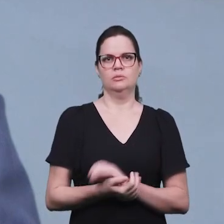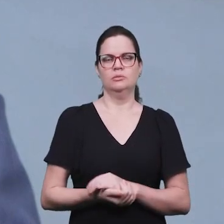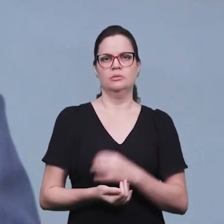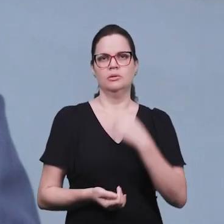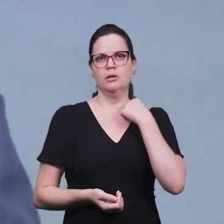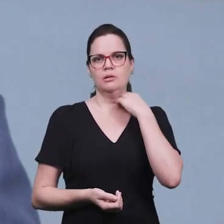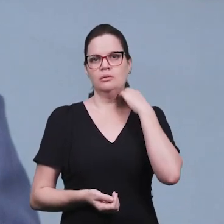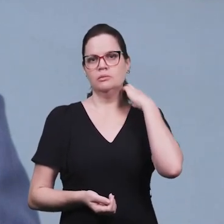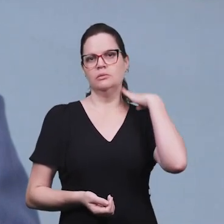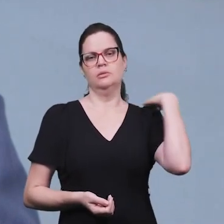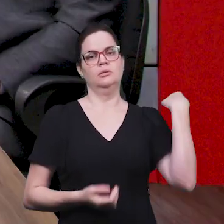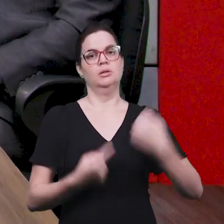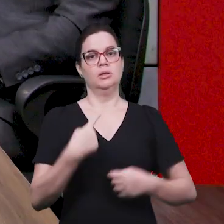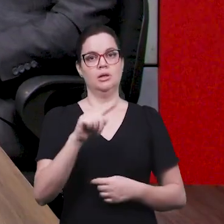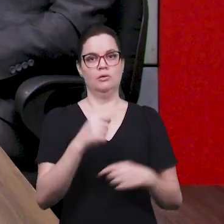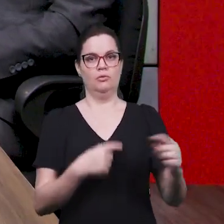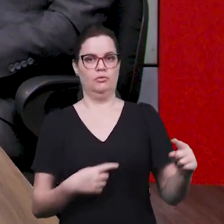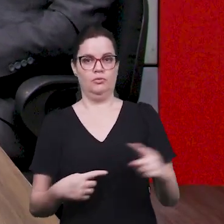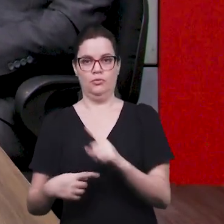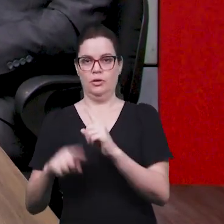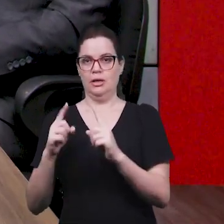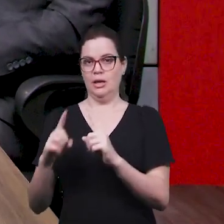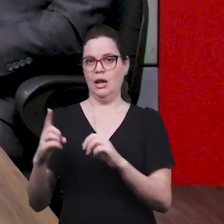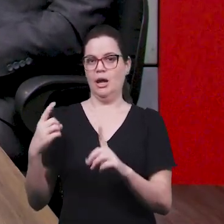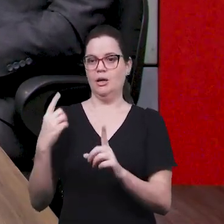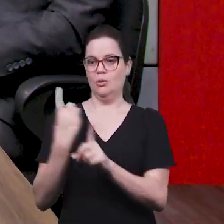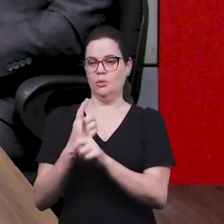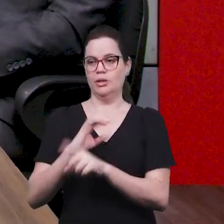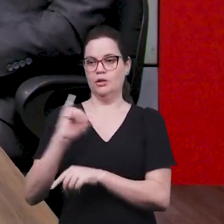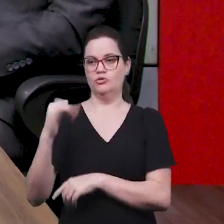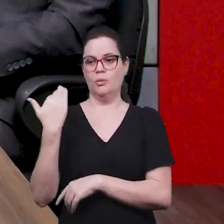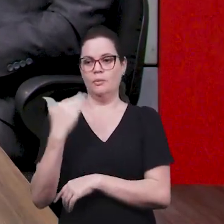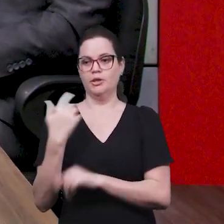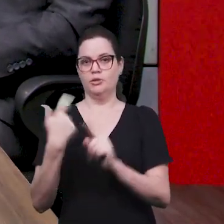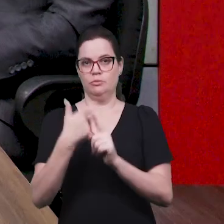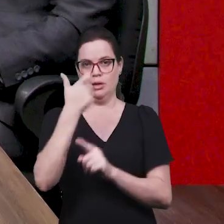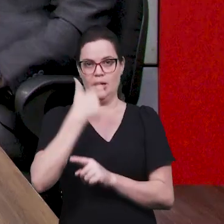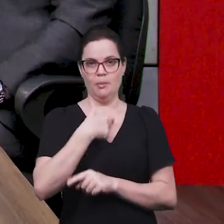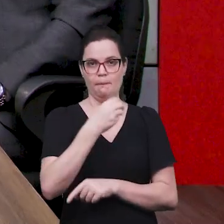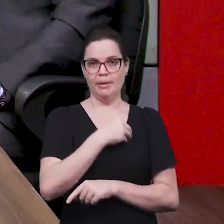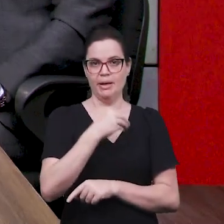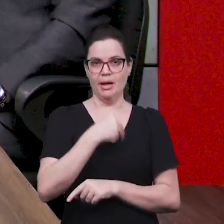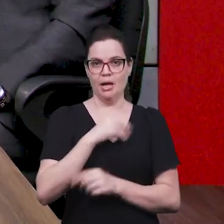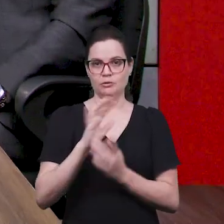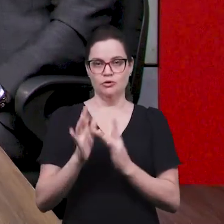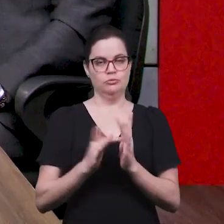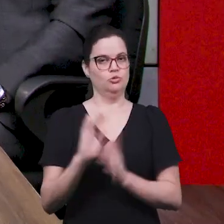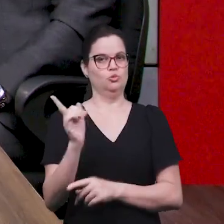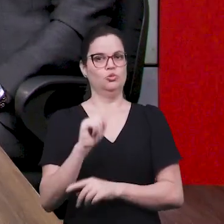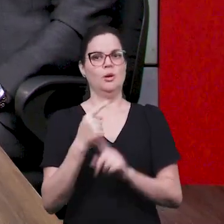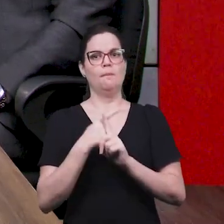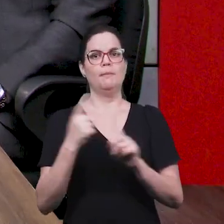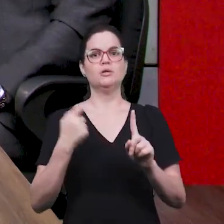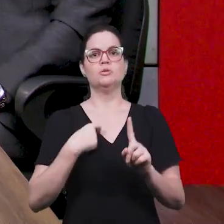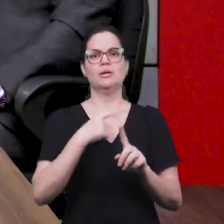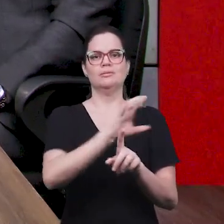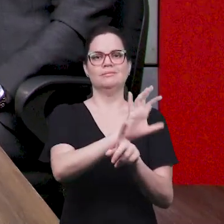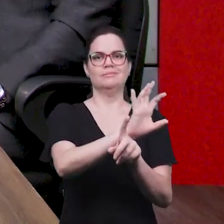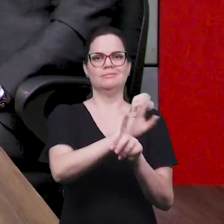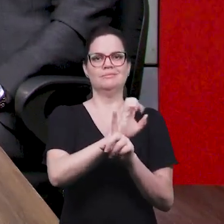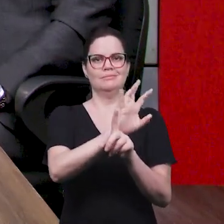não viera a João para ser batizado pelos seus próprios pecados, mas sim pelos pecados de